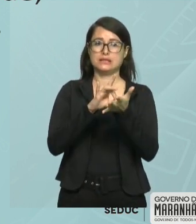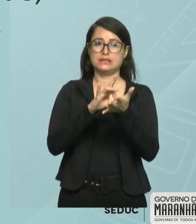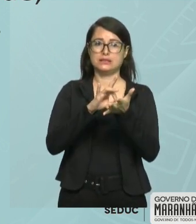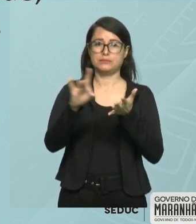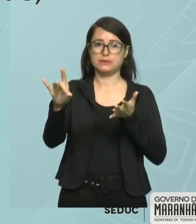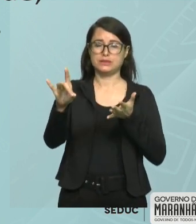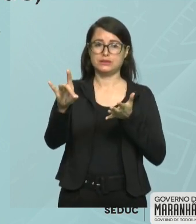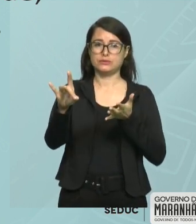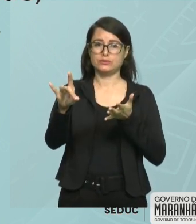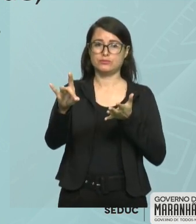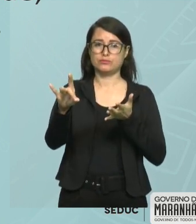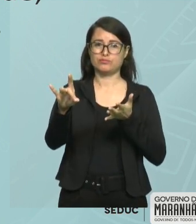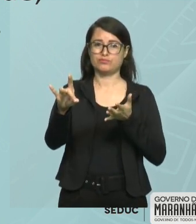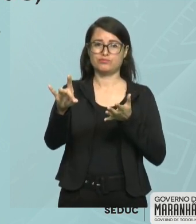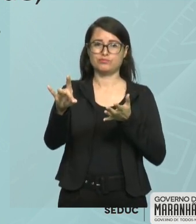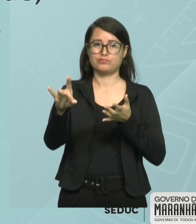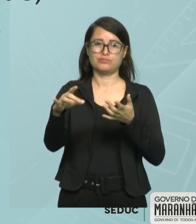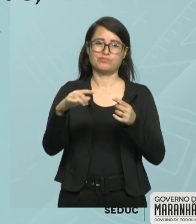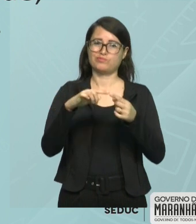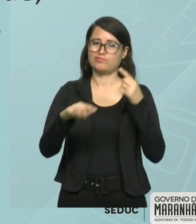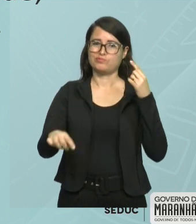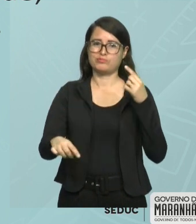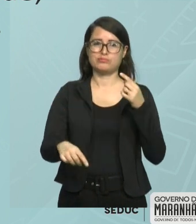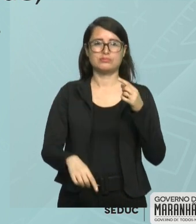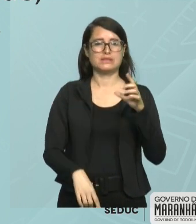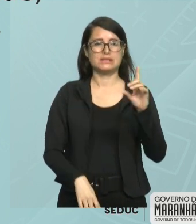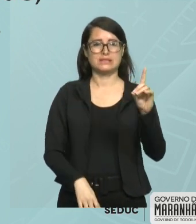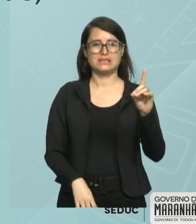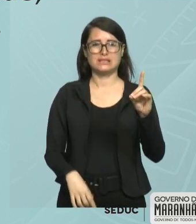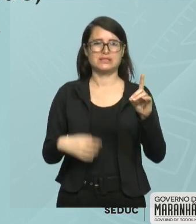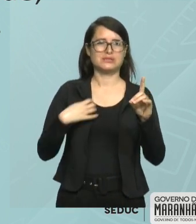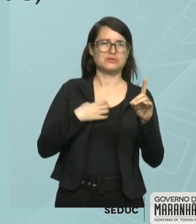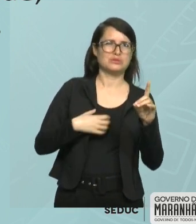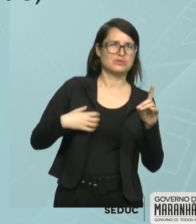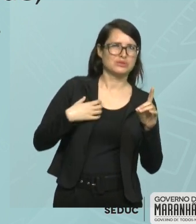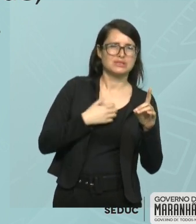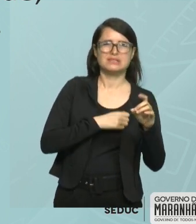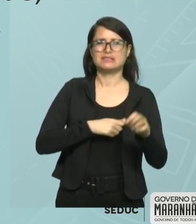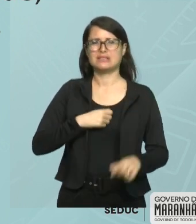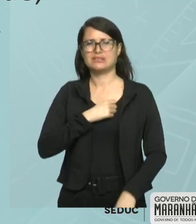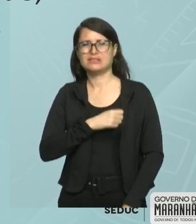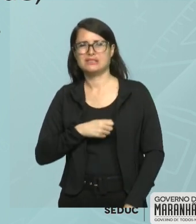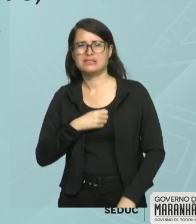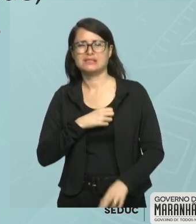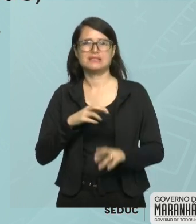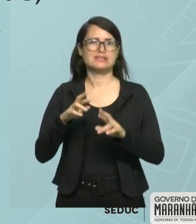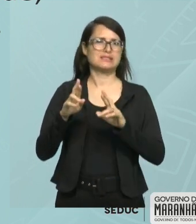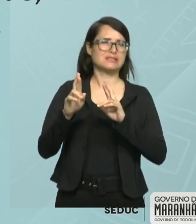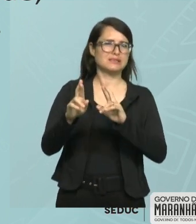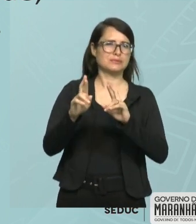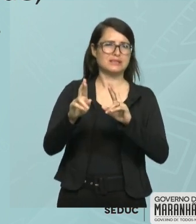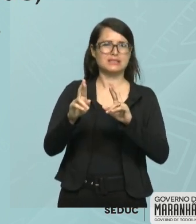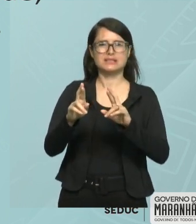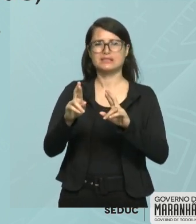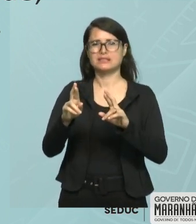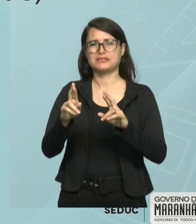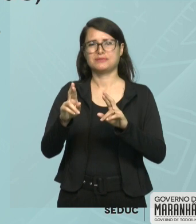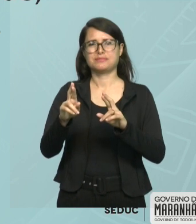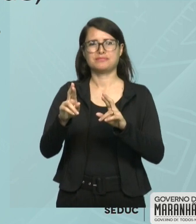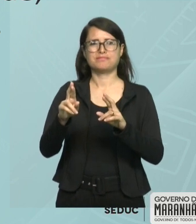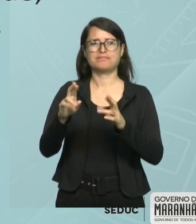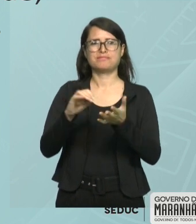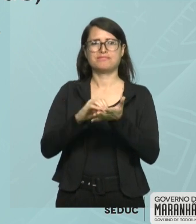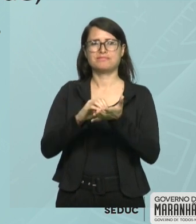Inimigo. Letra D. Angústia, saudade, ausência, esperança e inimizade. Todas elas